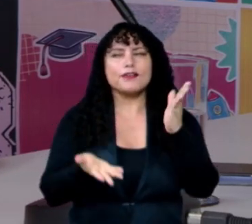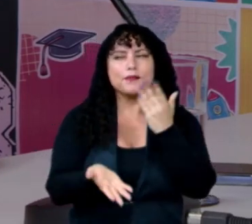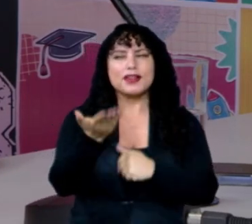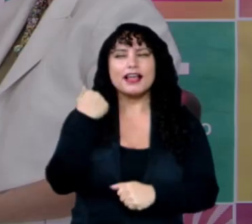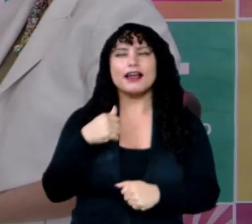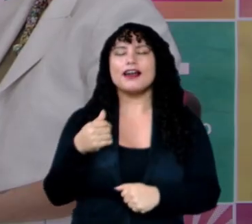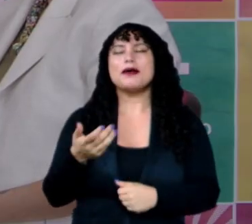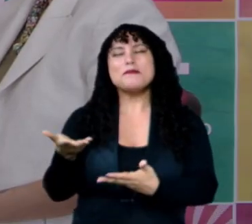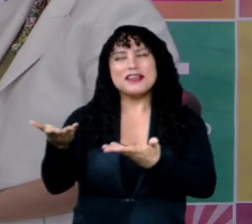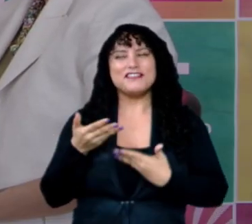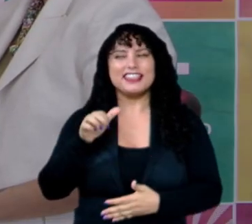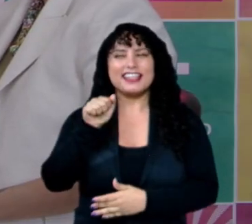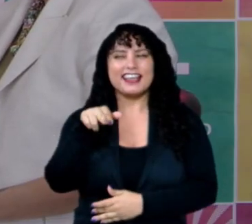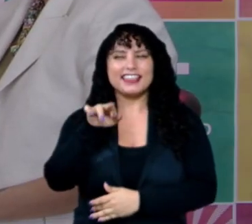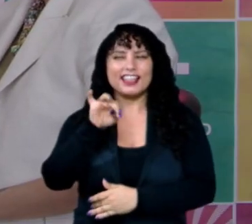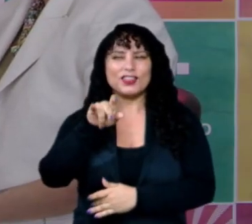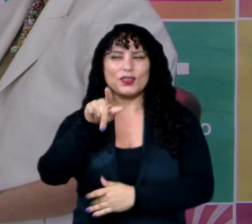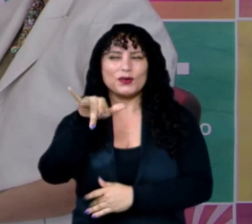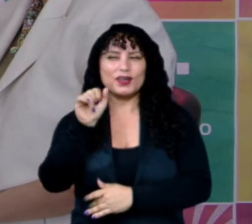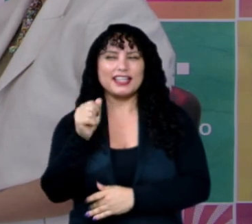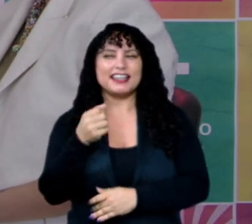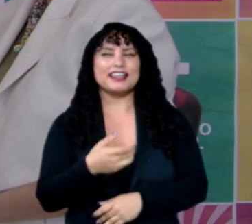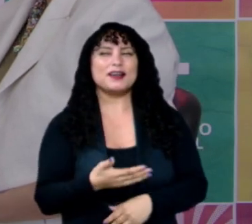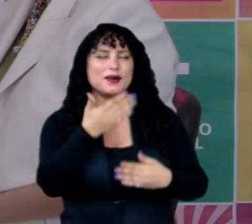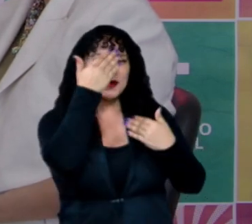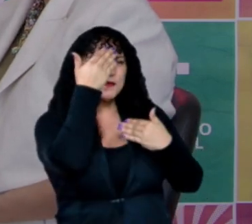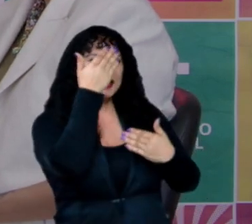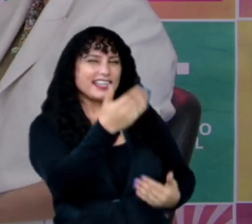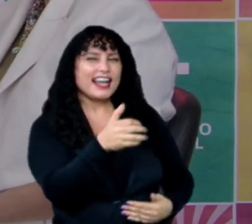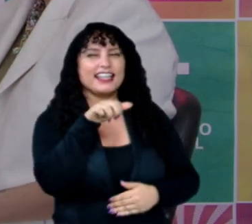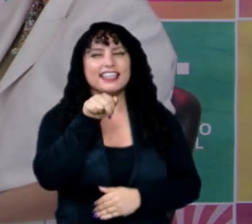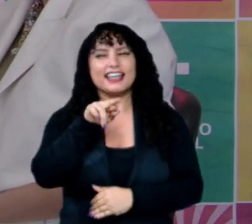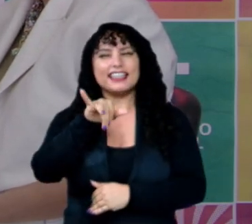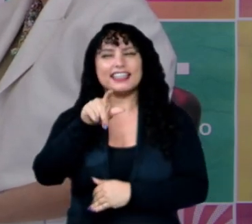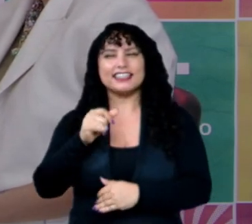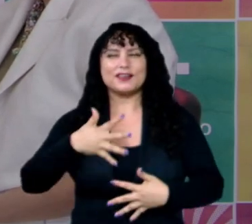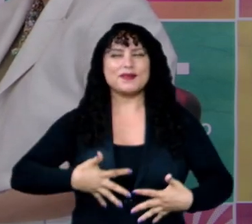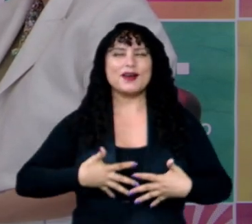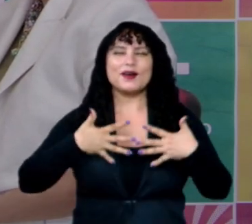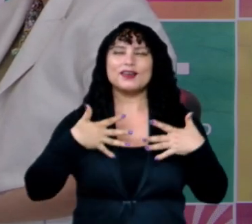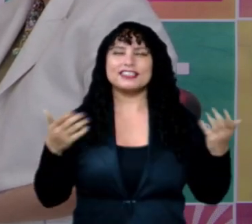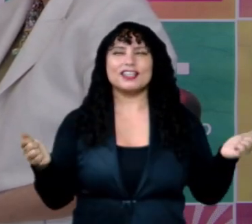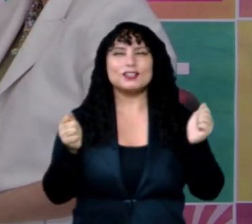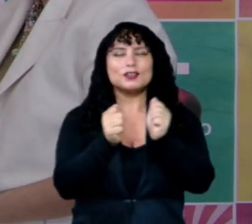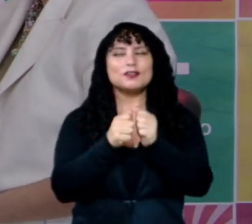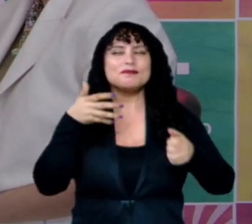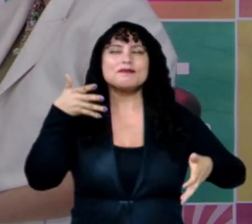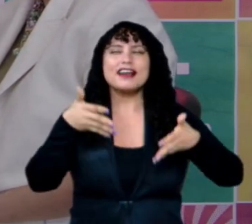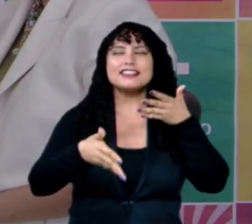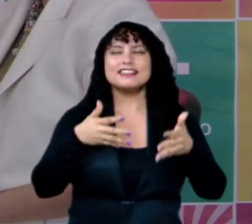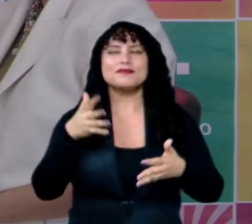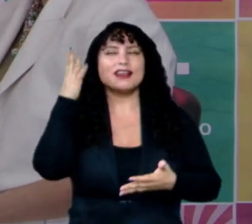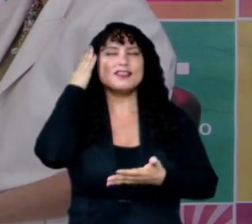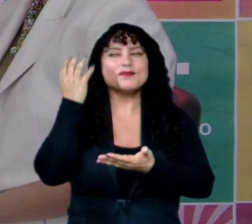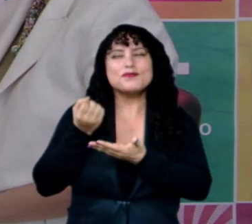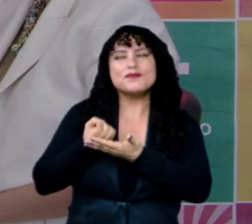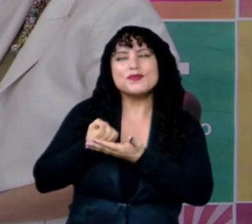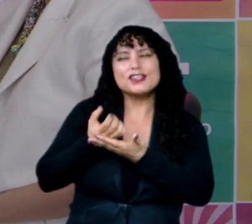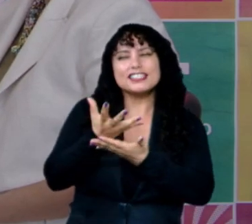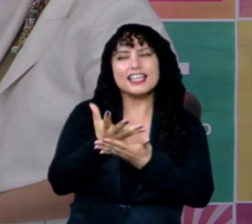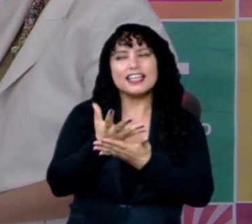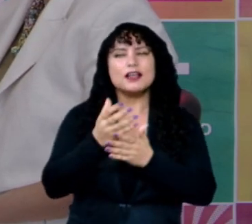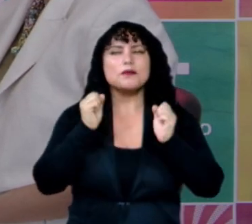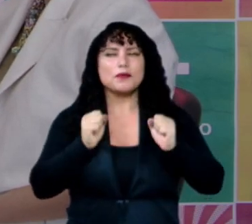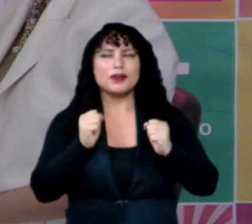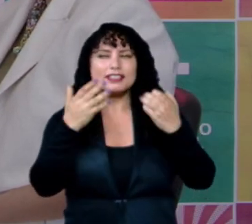bem-vinda, Natúlia. Obrigada, Ana Cristina. É um prazer, uma honra estar aqui com vocês, participar do podcast. Pode